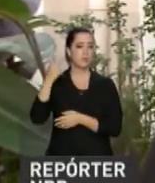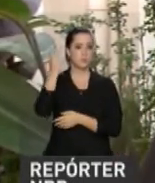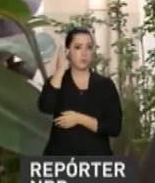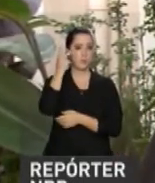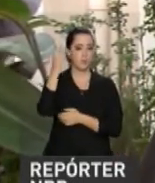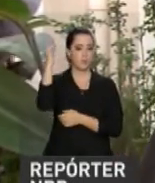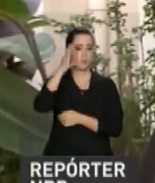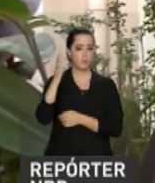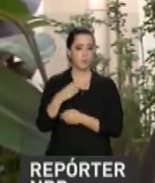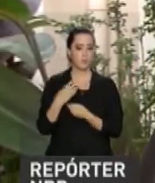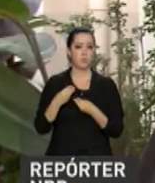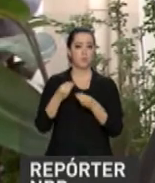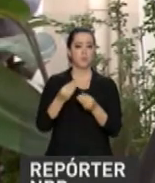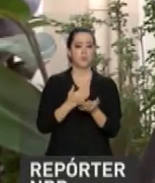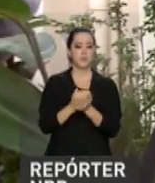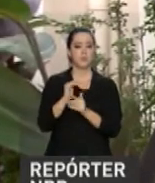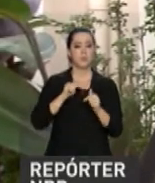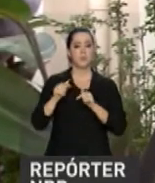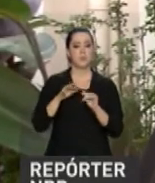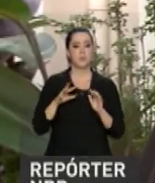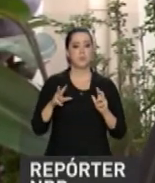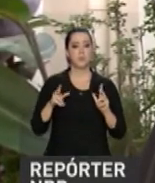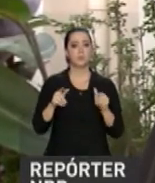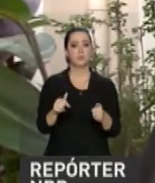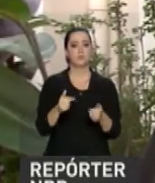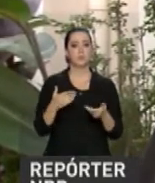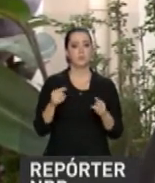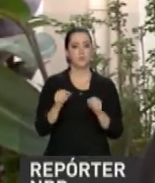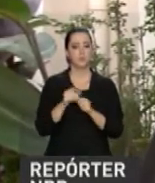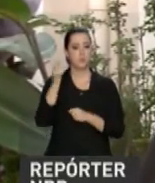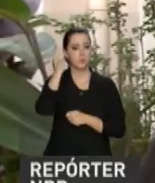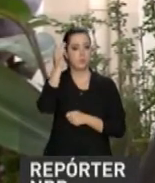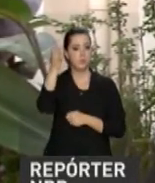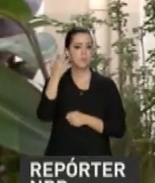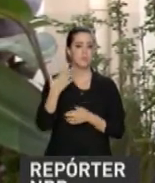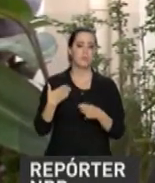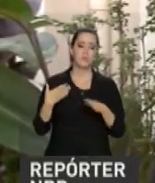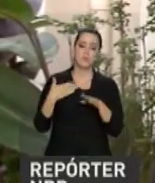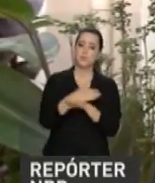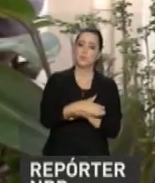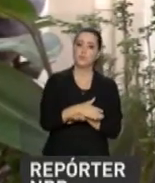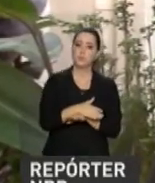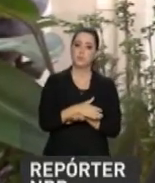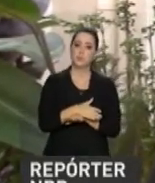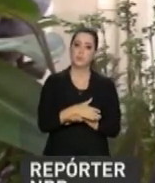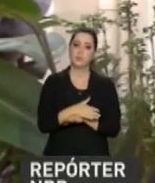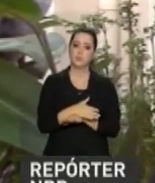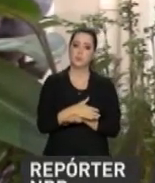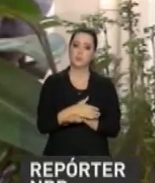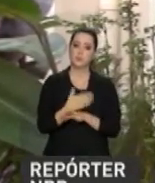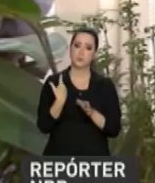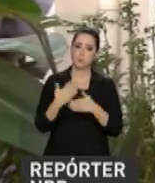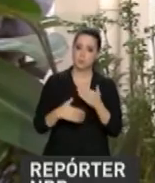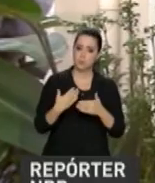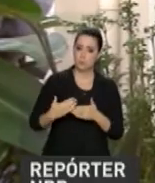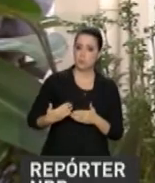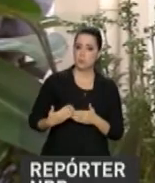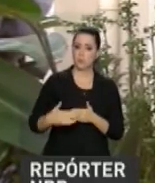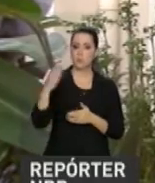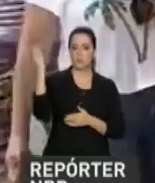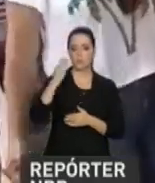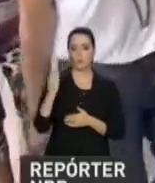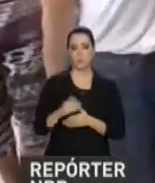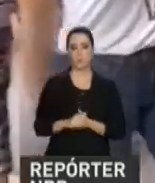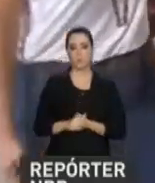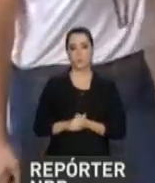e encaminhamento para o trabalho. Tudo isso facilita a entrada e a inserção no